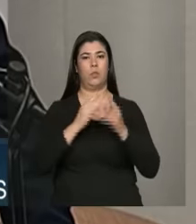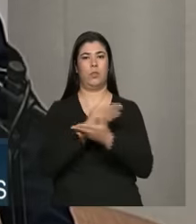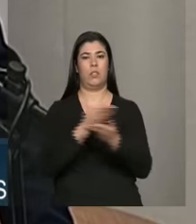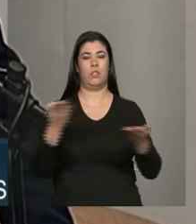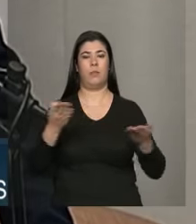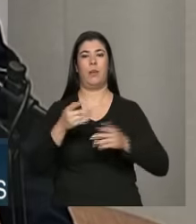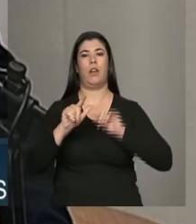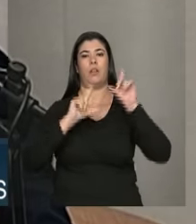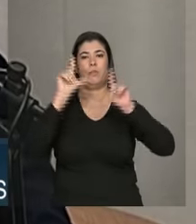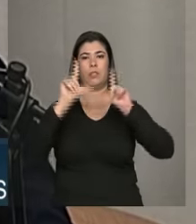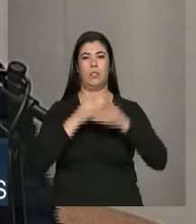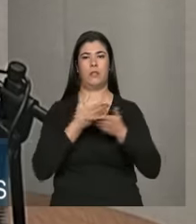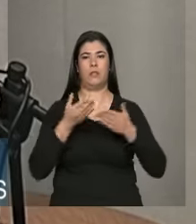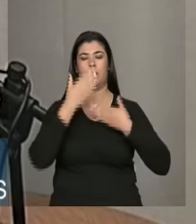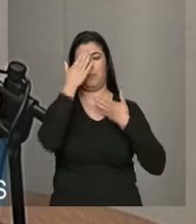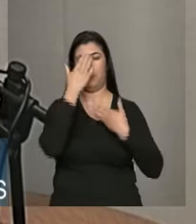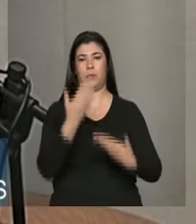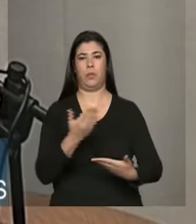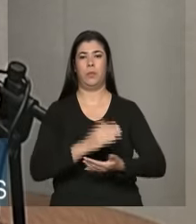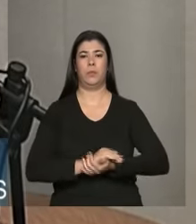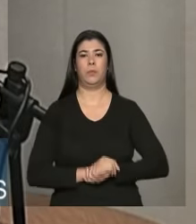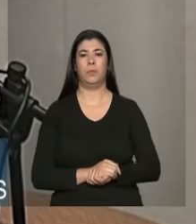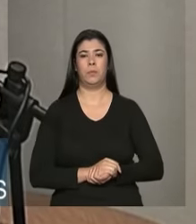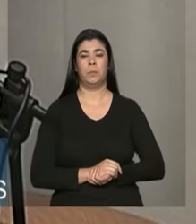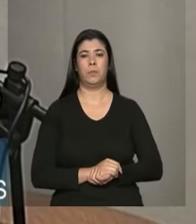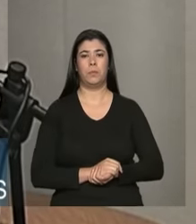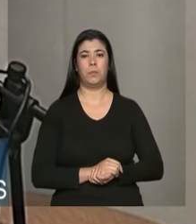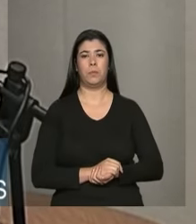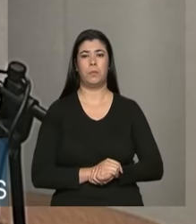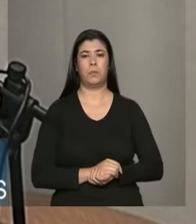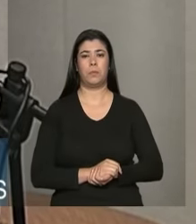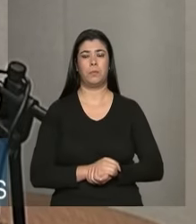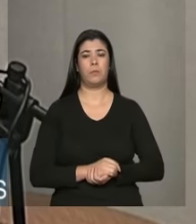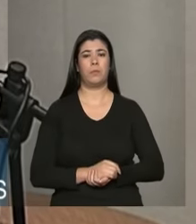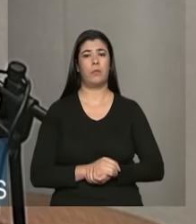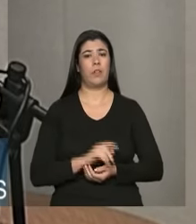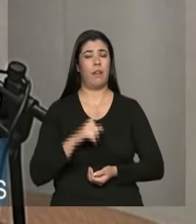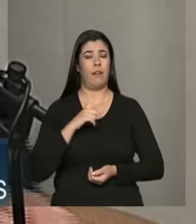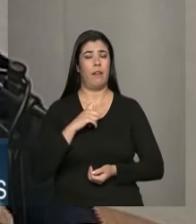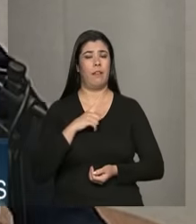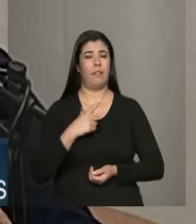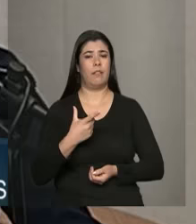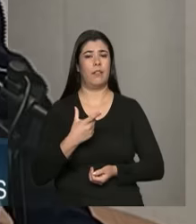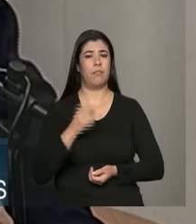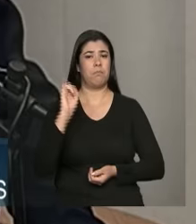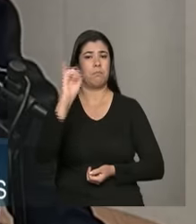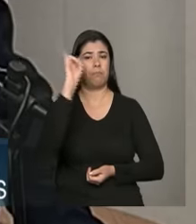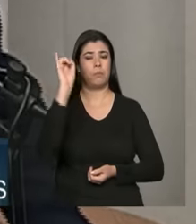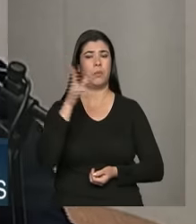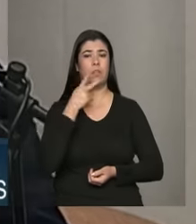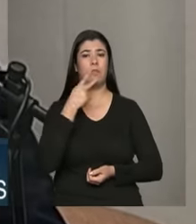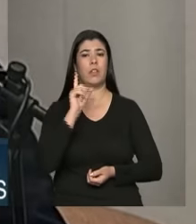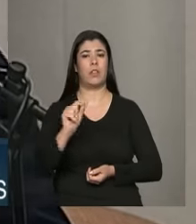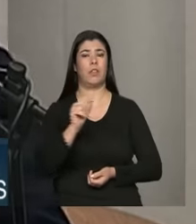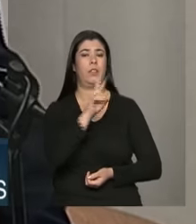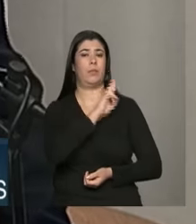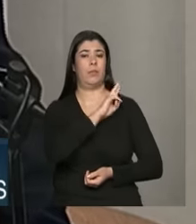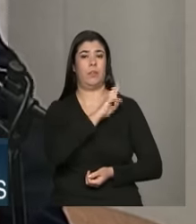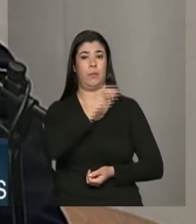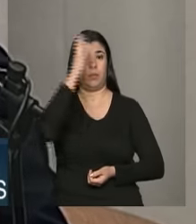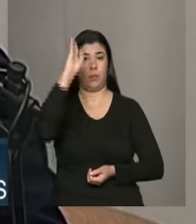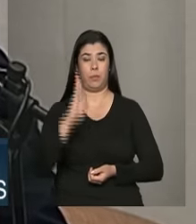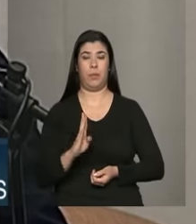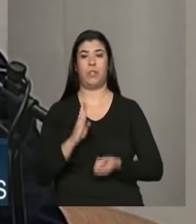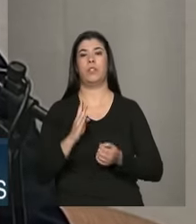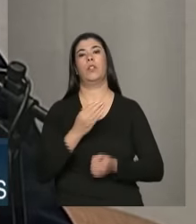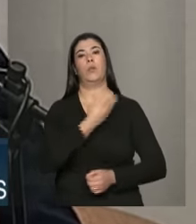da Imprensa aqui presentes ã acho que o que significativo que a gente possa dizer que o estado brasileiro assumiu efetivamente